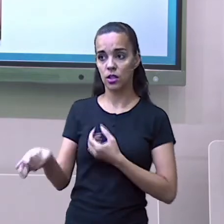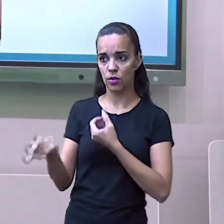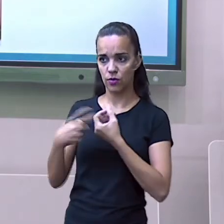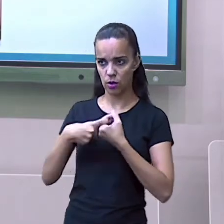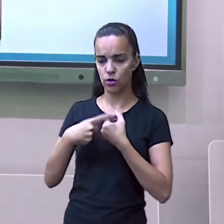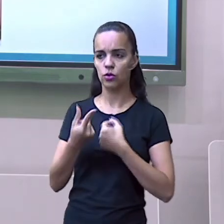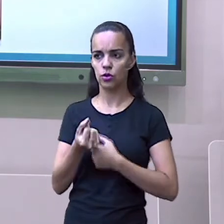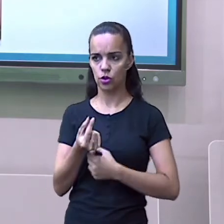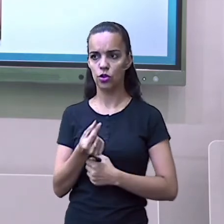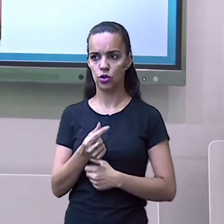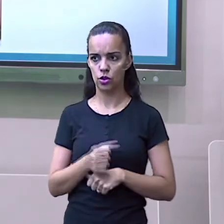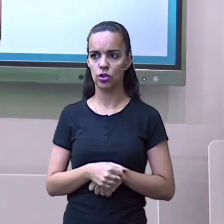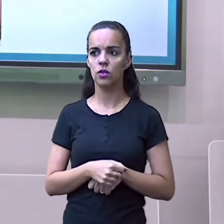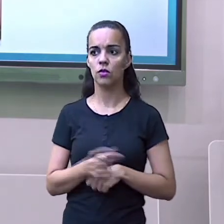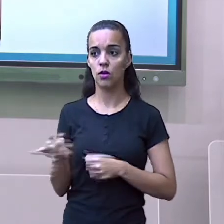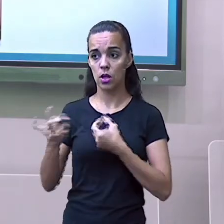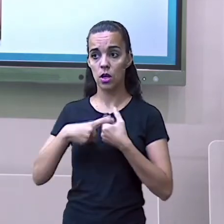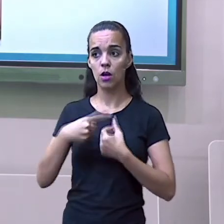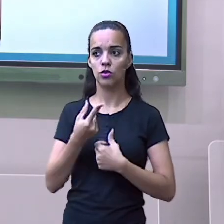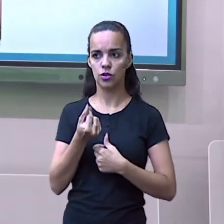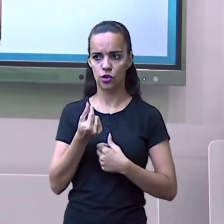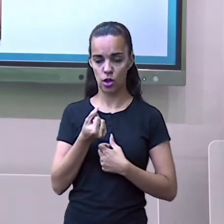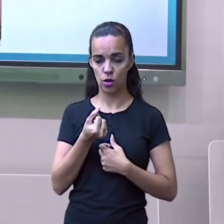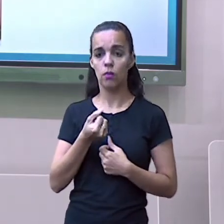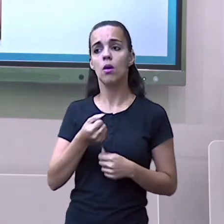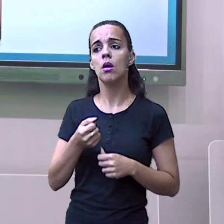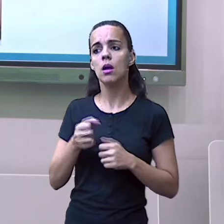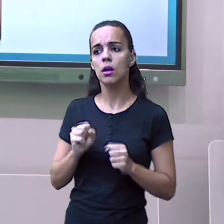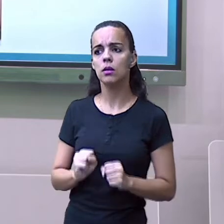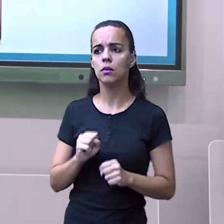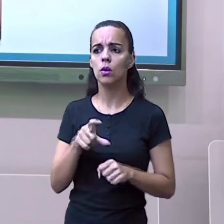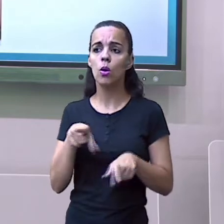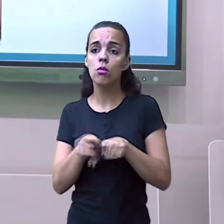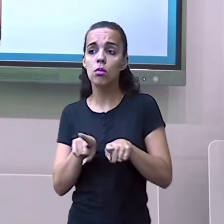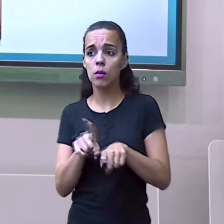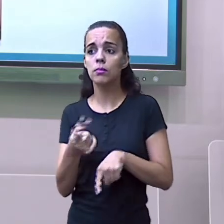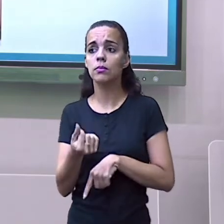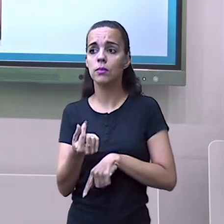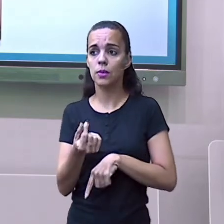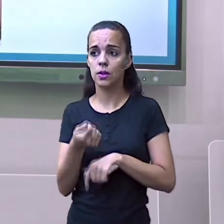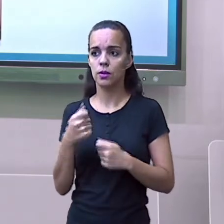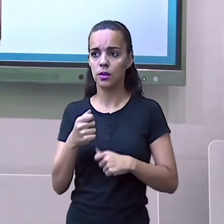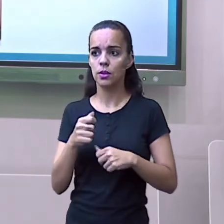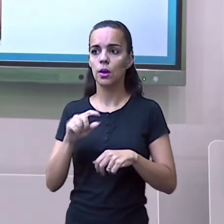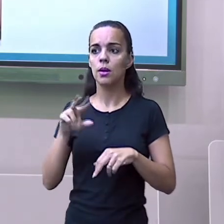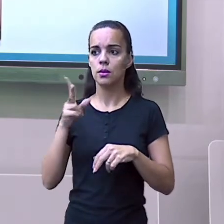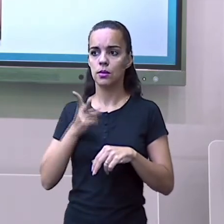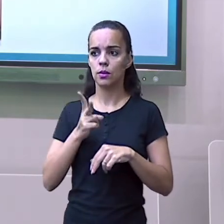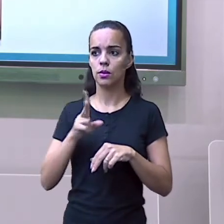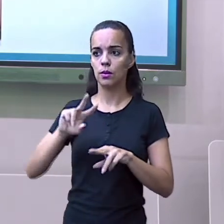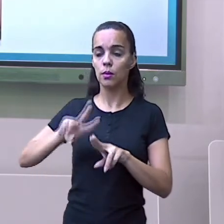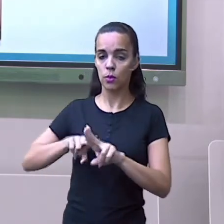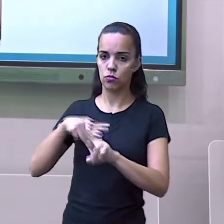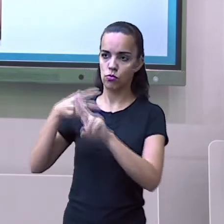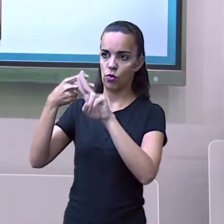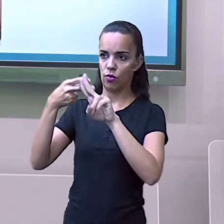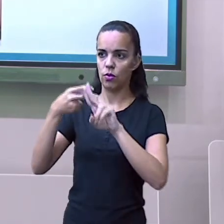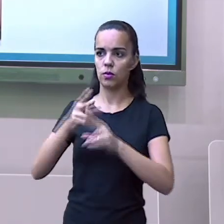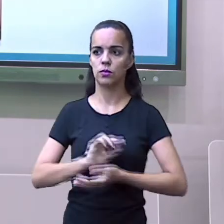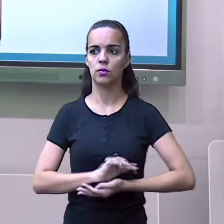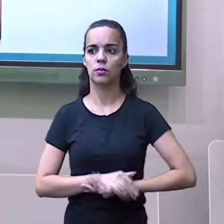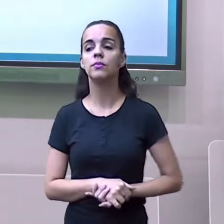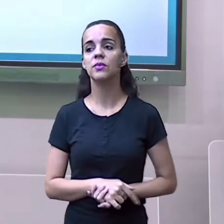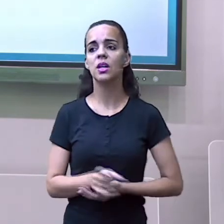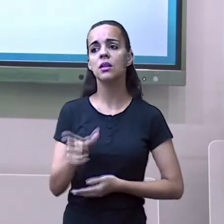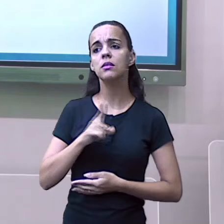de terem que devolver o seu dinheiro, esse valor tem que ser devolvido em dobro.